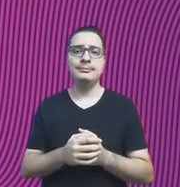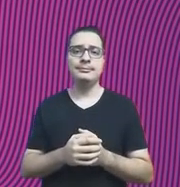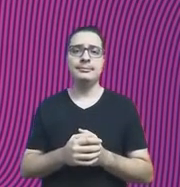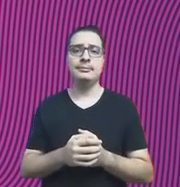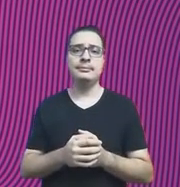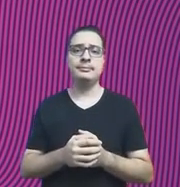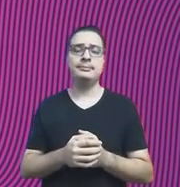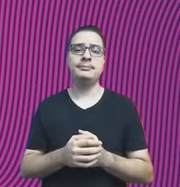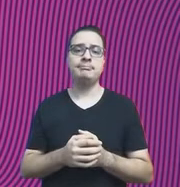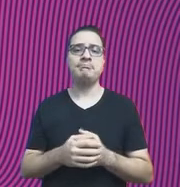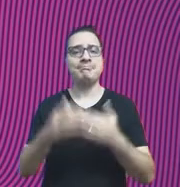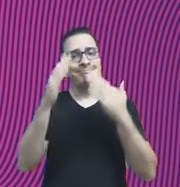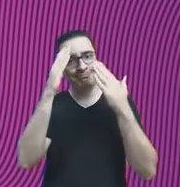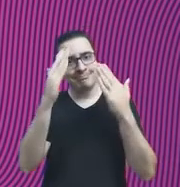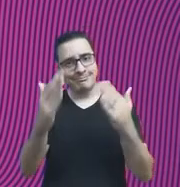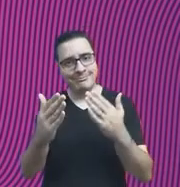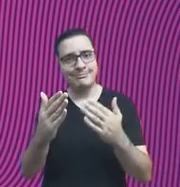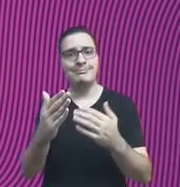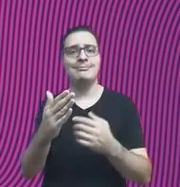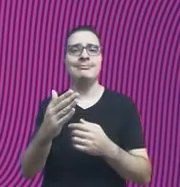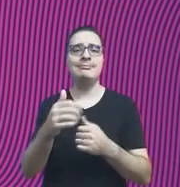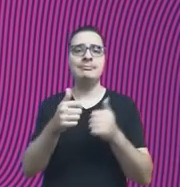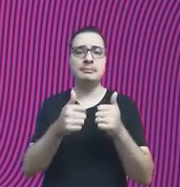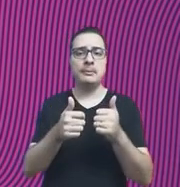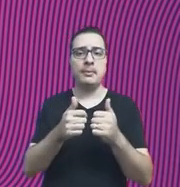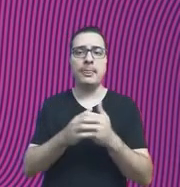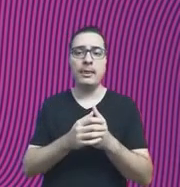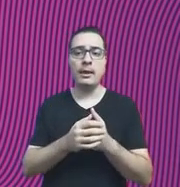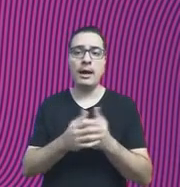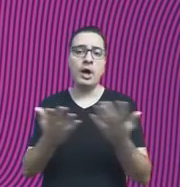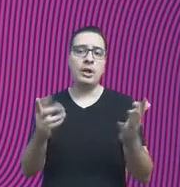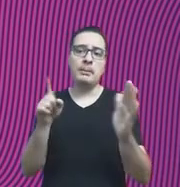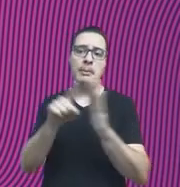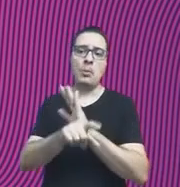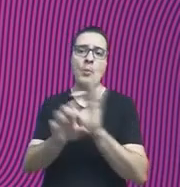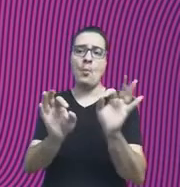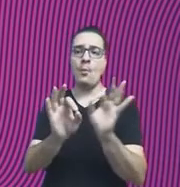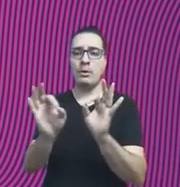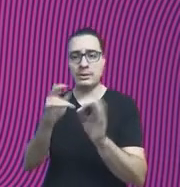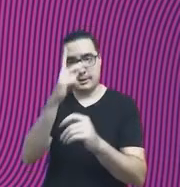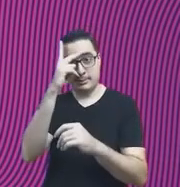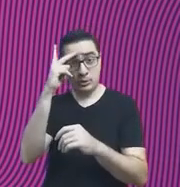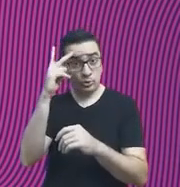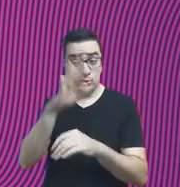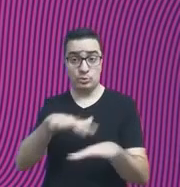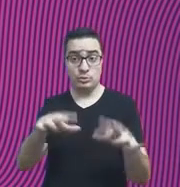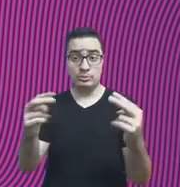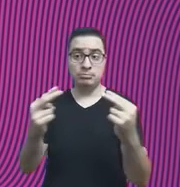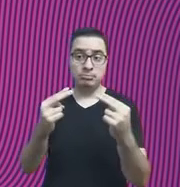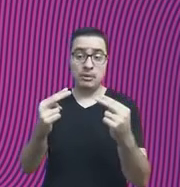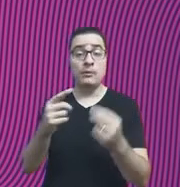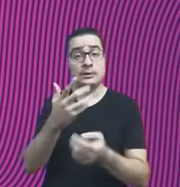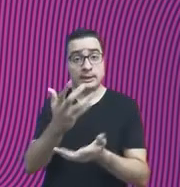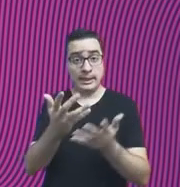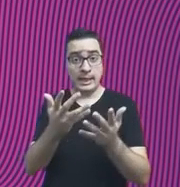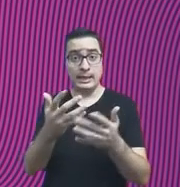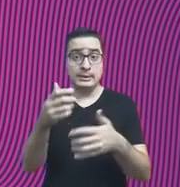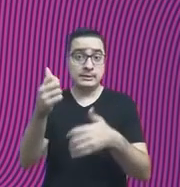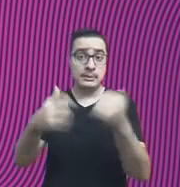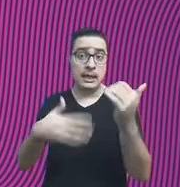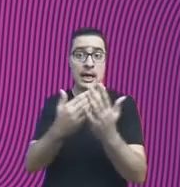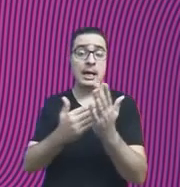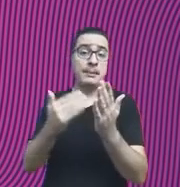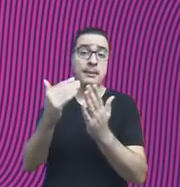Obrigado, Zé. Nós não temos mais perguntas aqui da plateia. Vocês querem endereçar um Guilherme